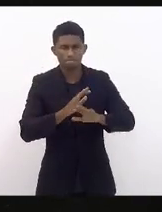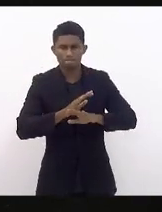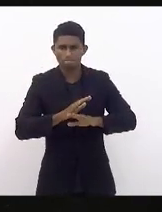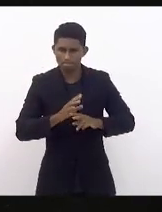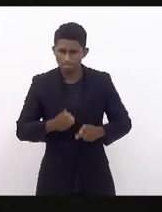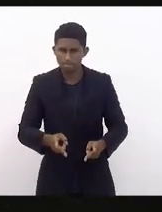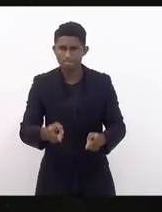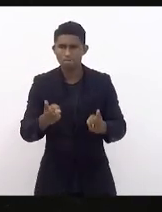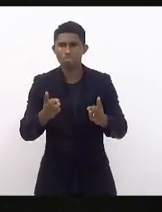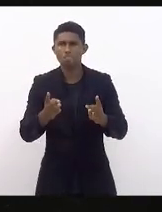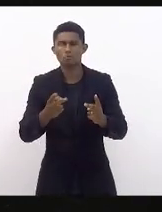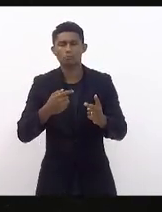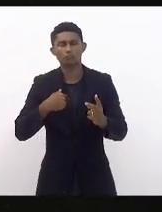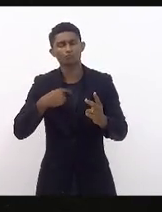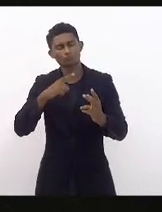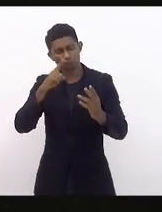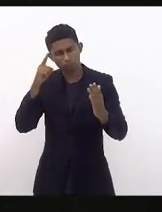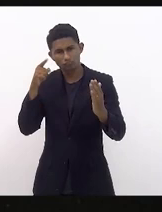uma obsessão.